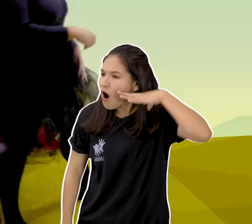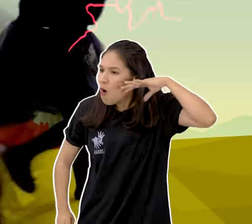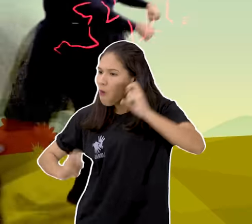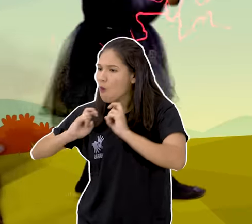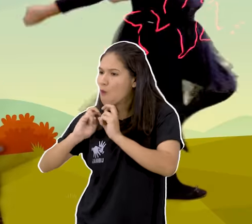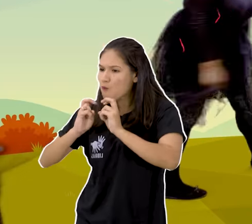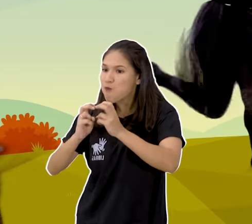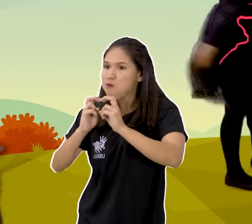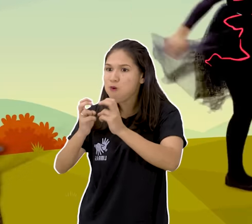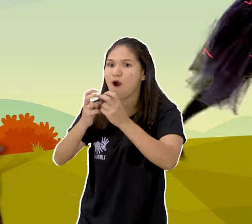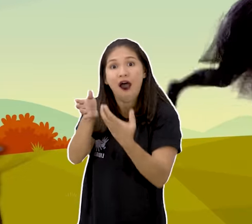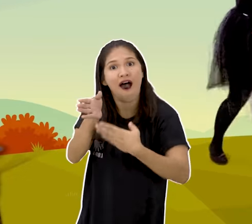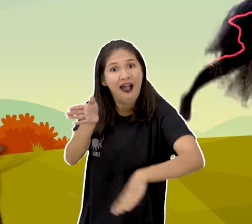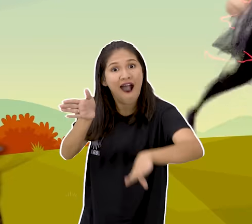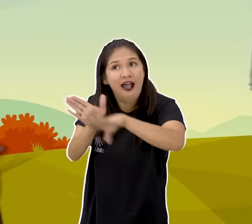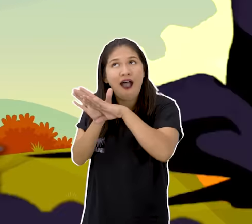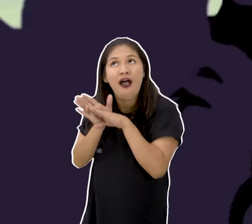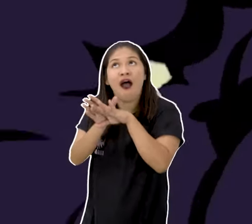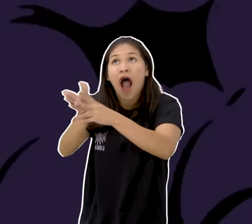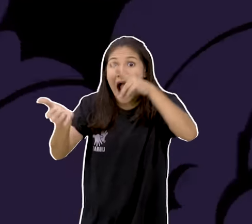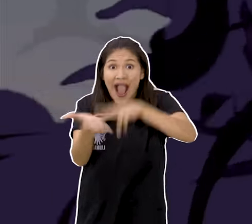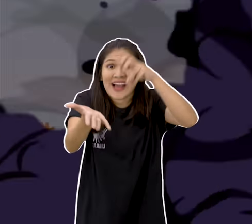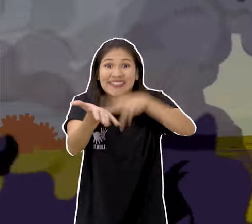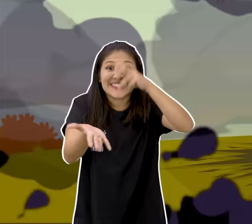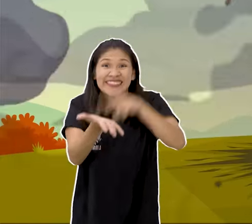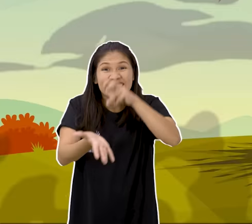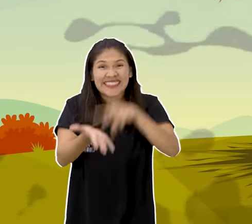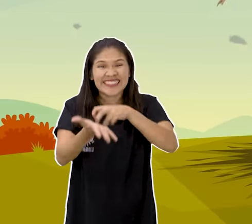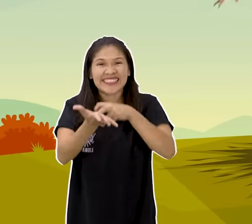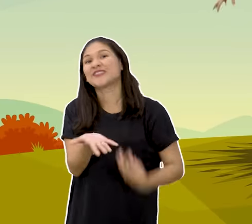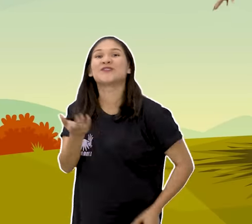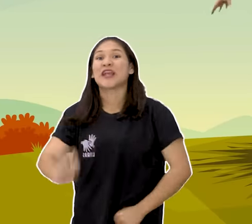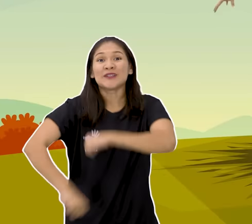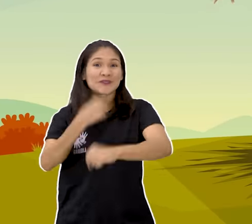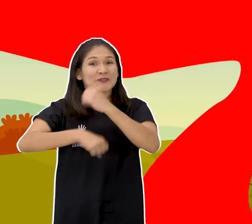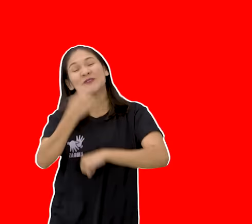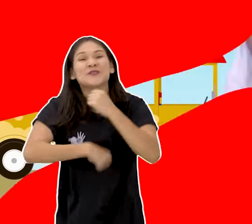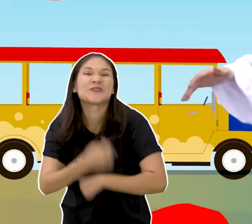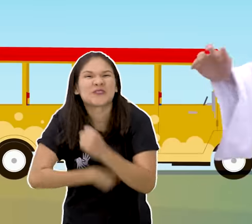levar. Já ouço o trem chegando na estação. Com ele vem trazendo alegria de montão.